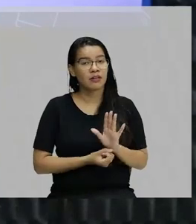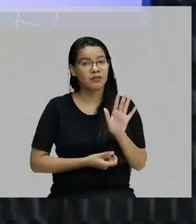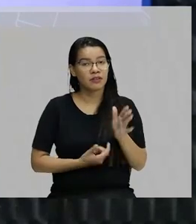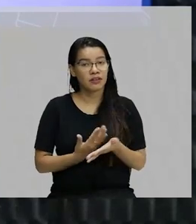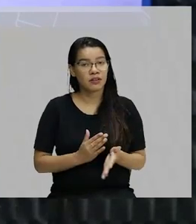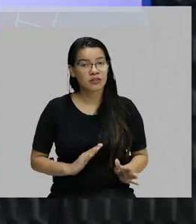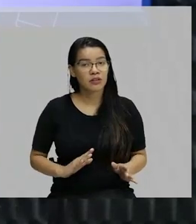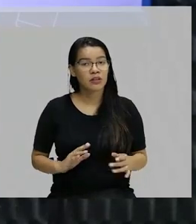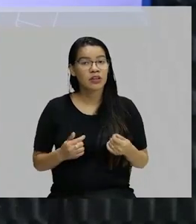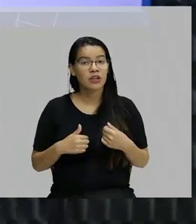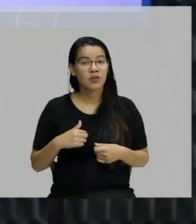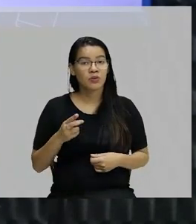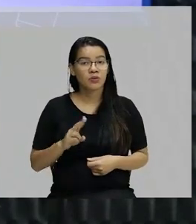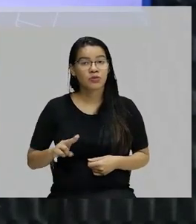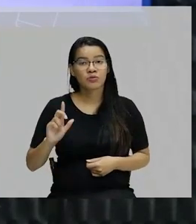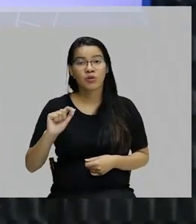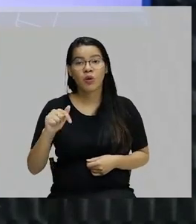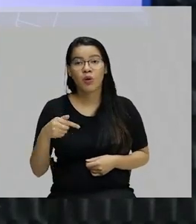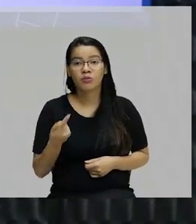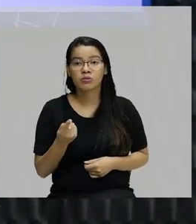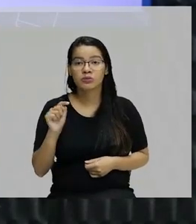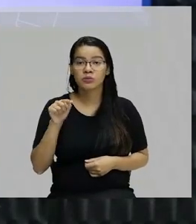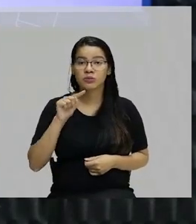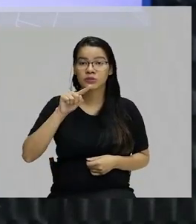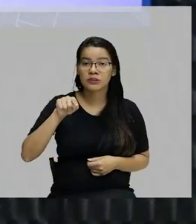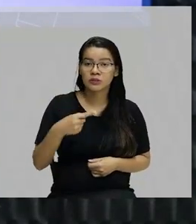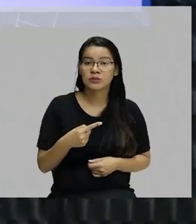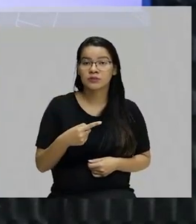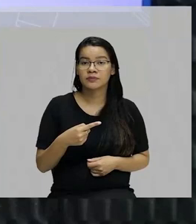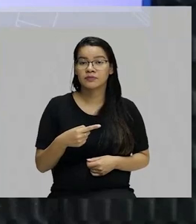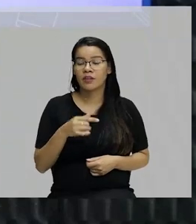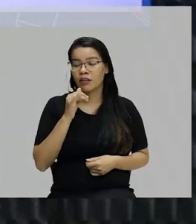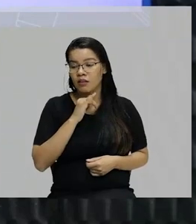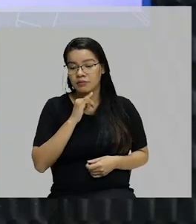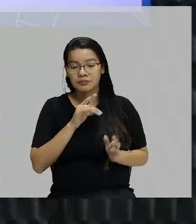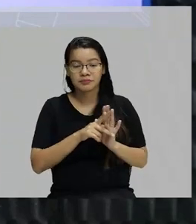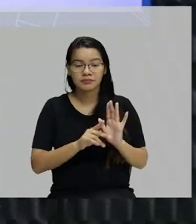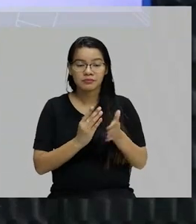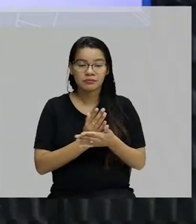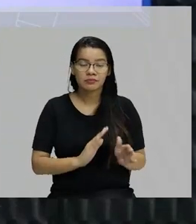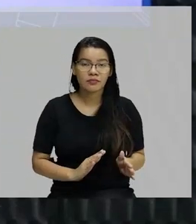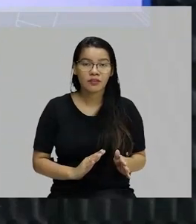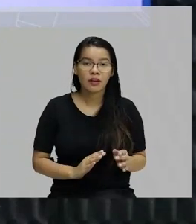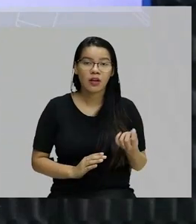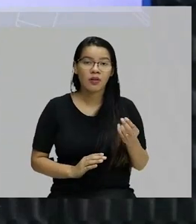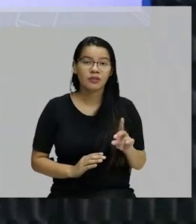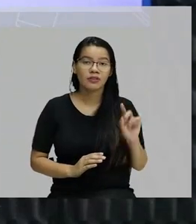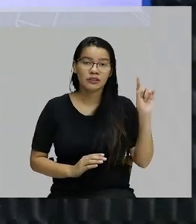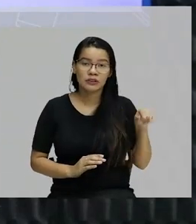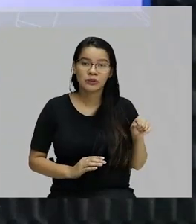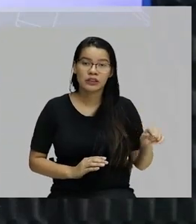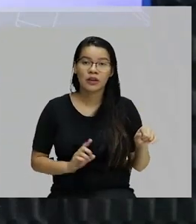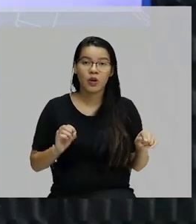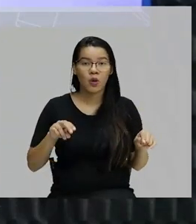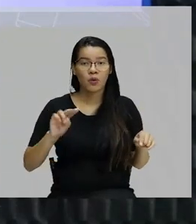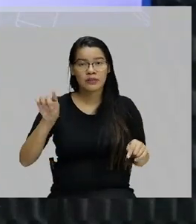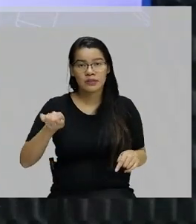utilizo outras pontuações Como o próprio ponto final é como o ponto de interrogação como ponto de exclamação mas